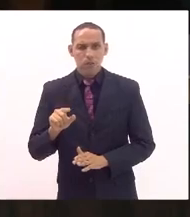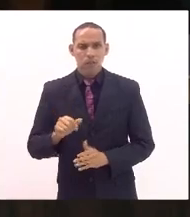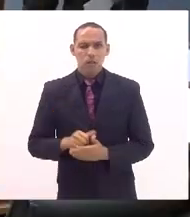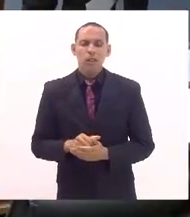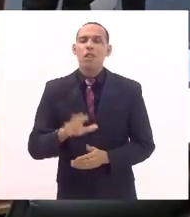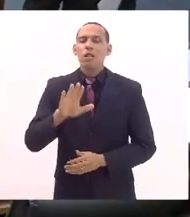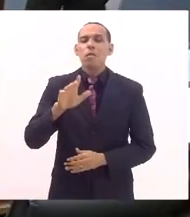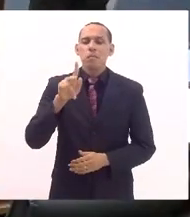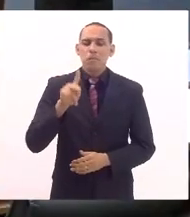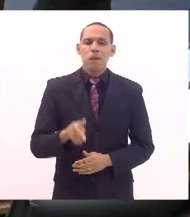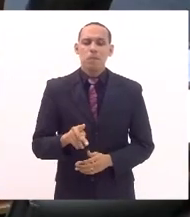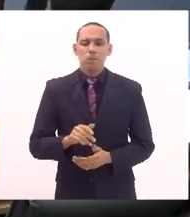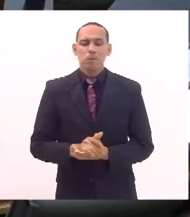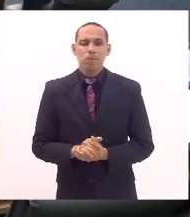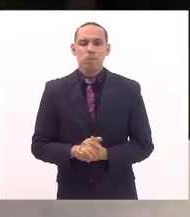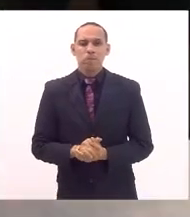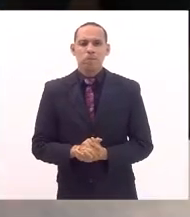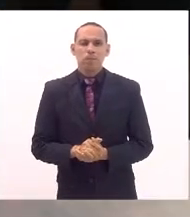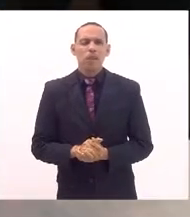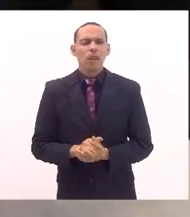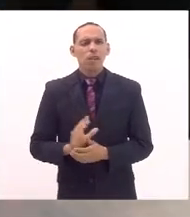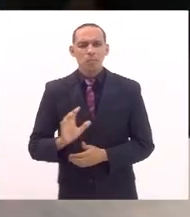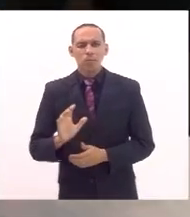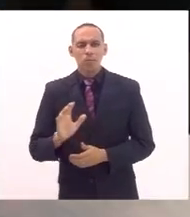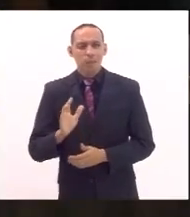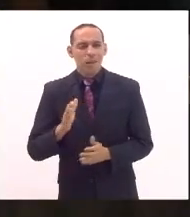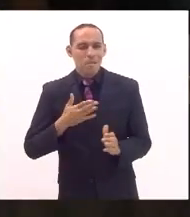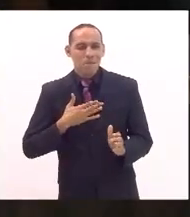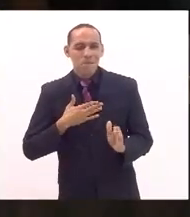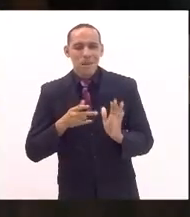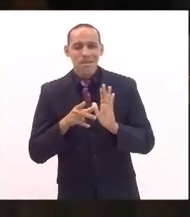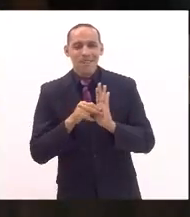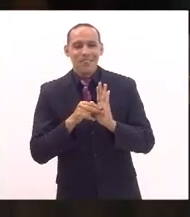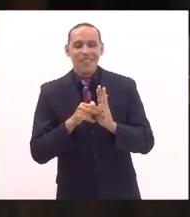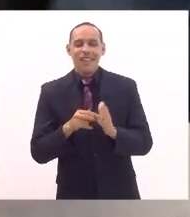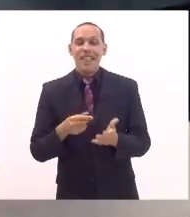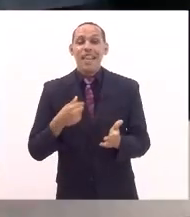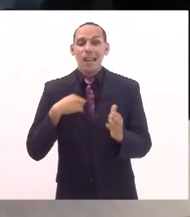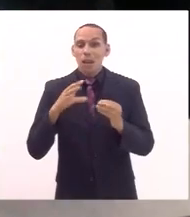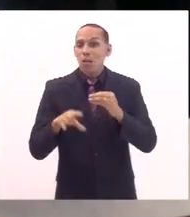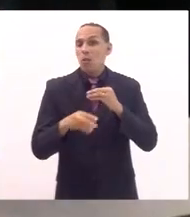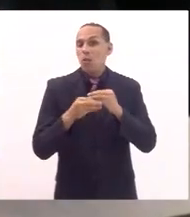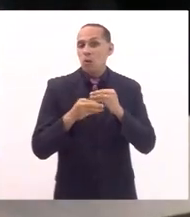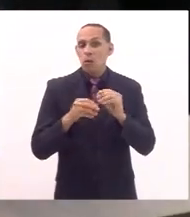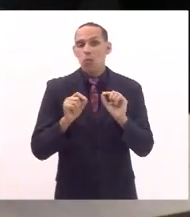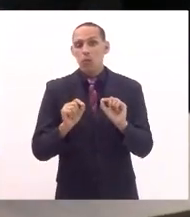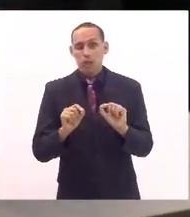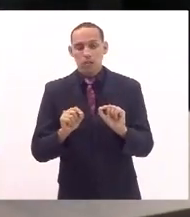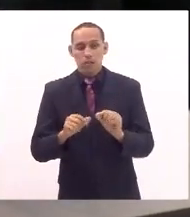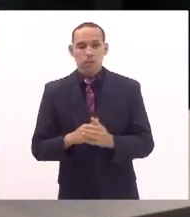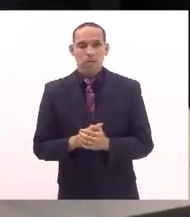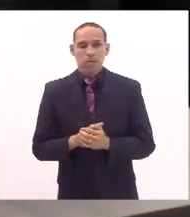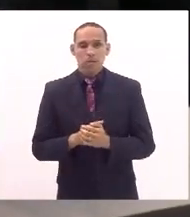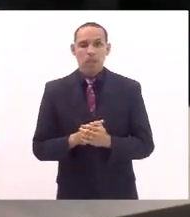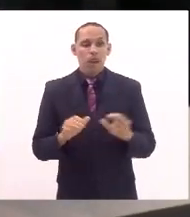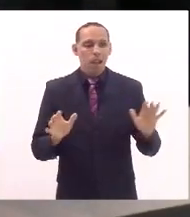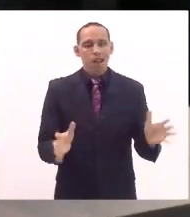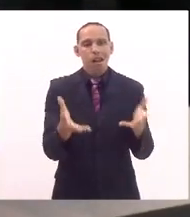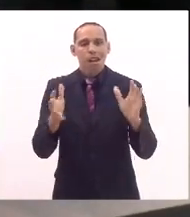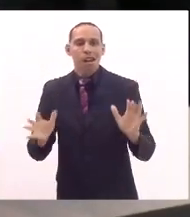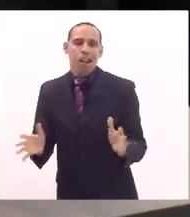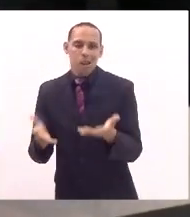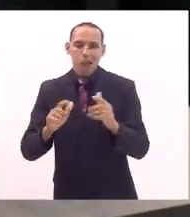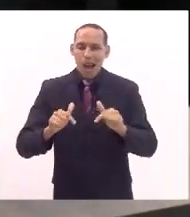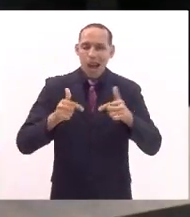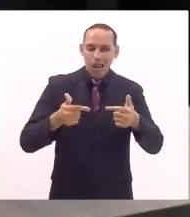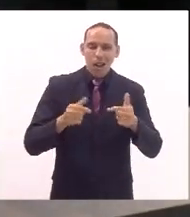o seu presente casualmente Emerson silêncio eu incluí mais campanhas e